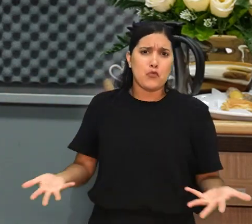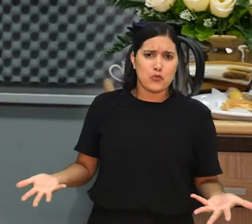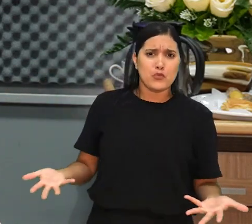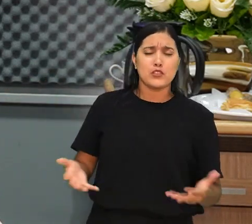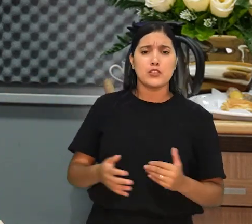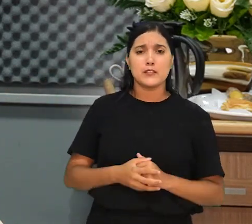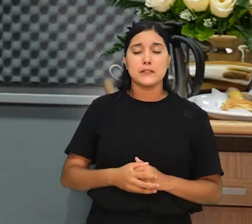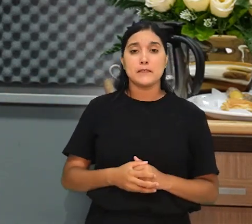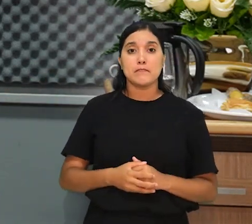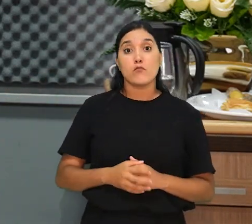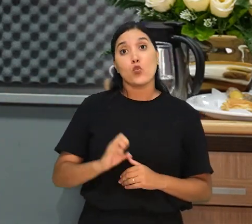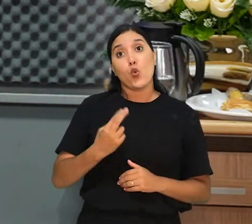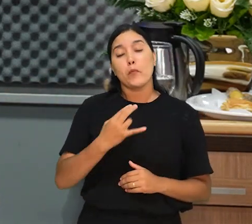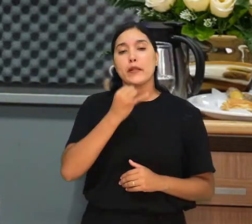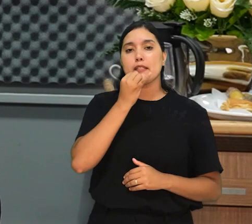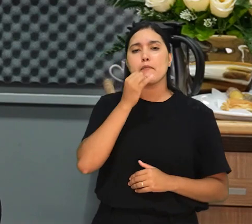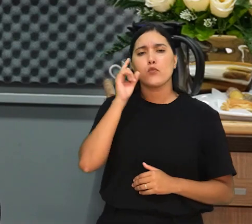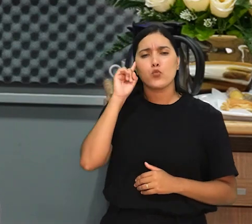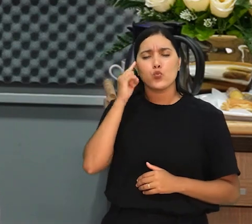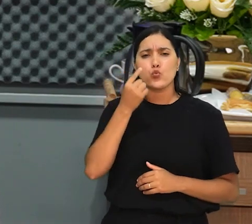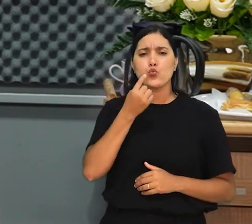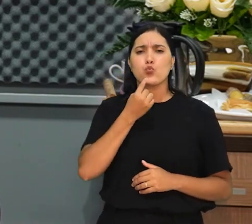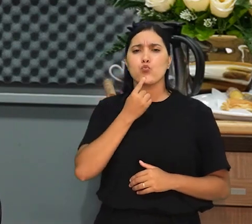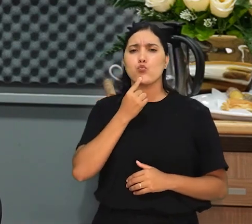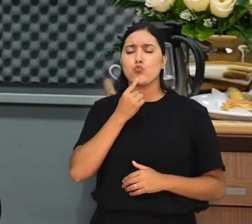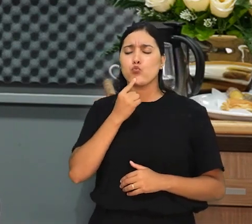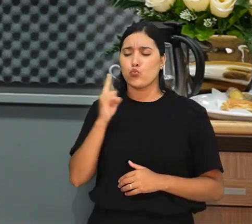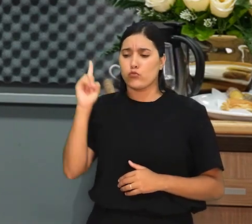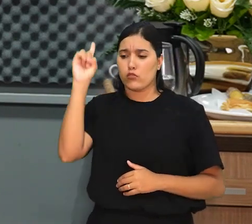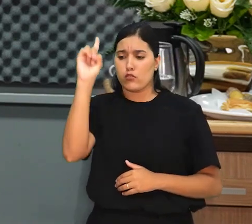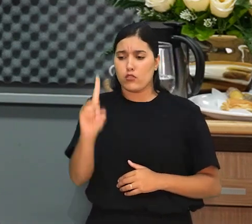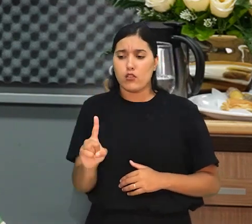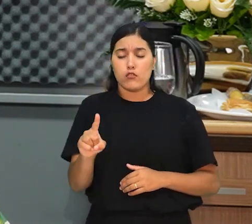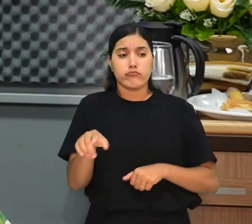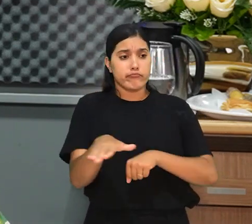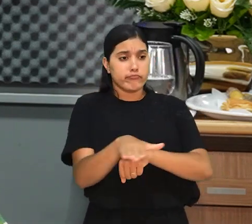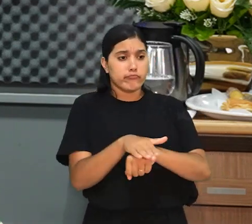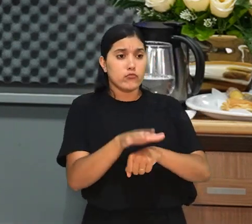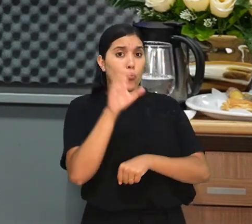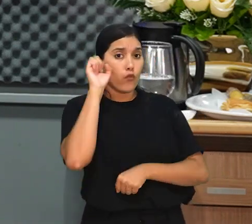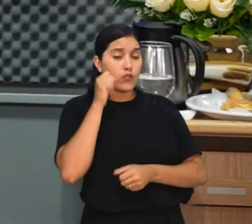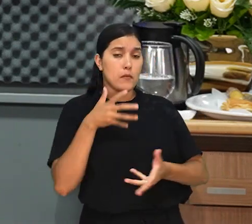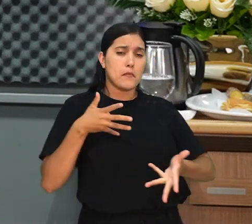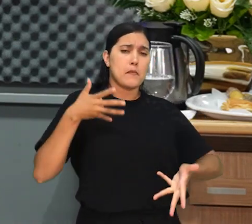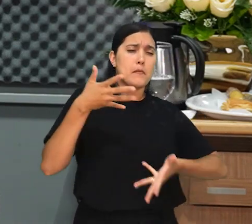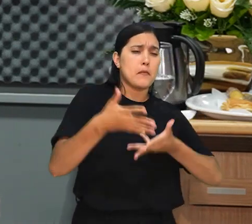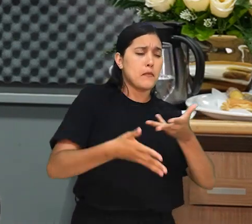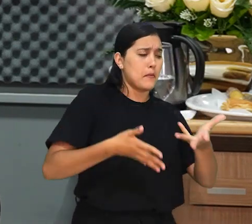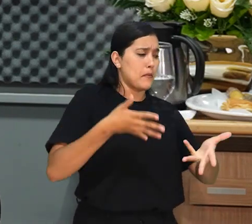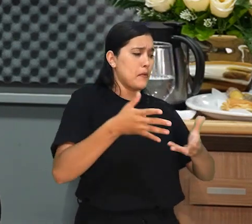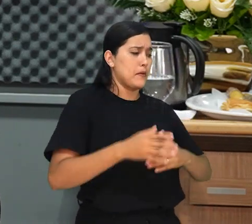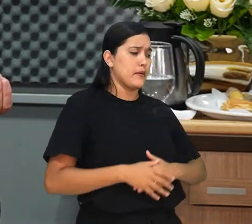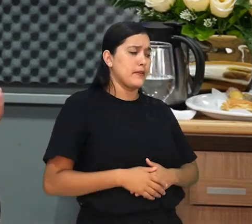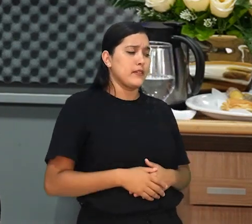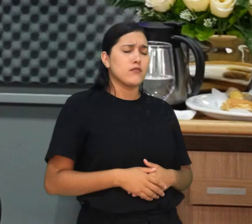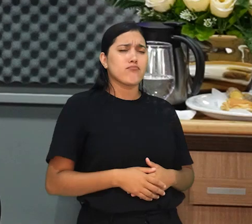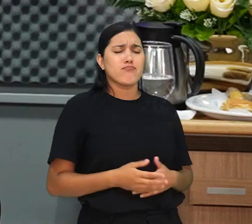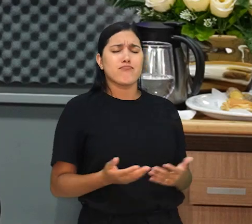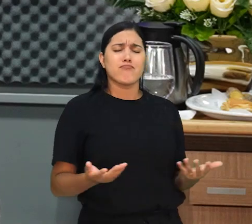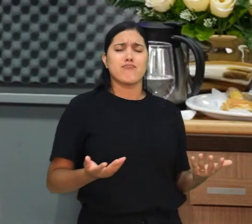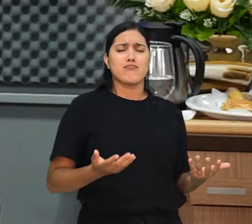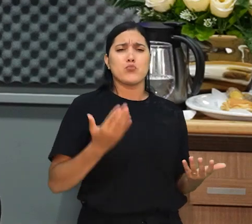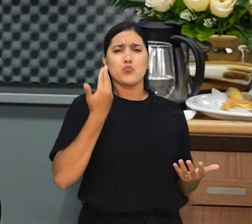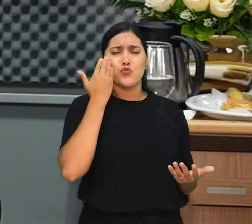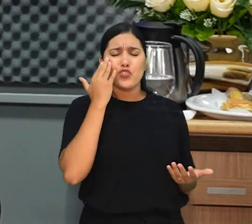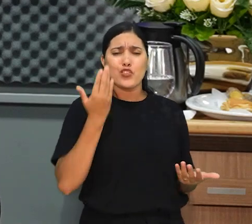pouco confuso. Ou então, se o surdo estiver falando para um ouvinte, né? Que ele tá... Aí a pessoa